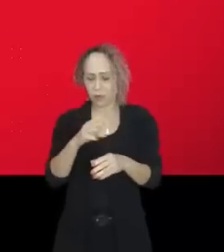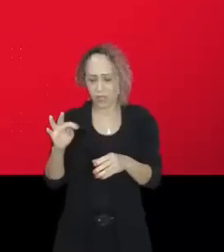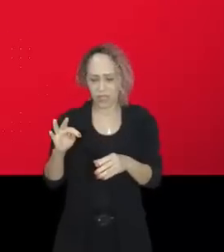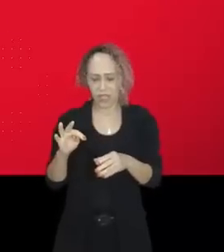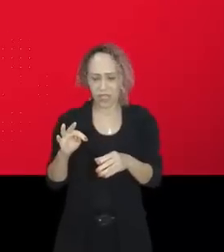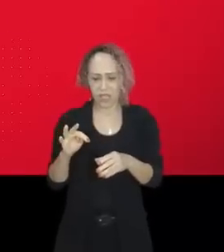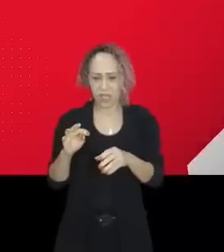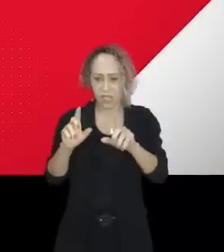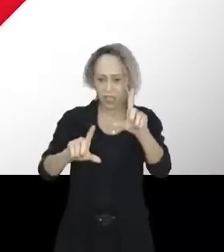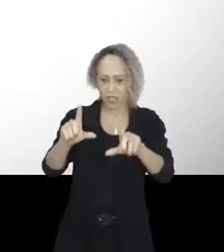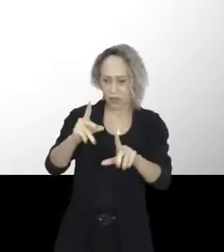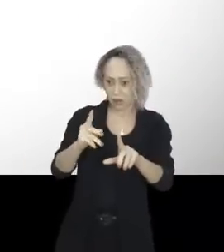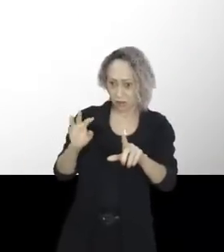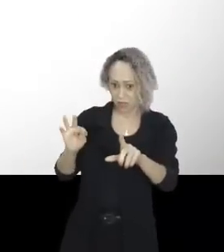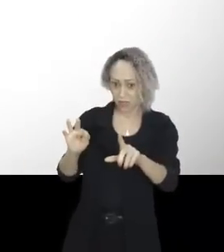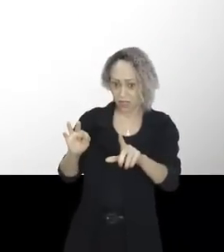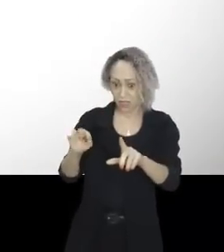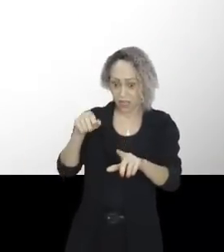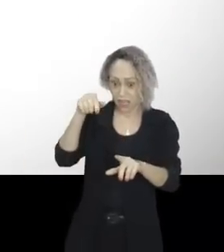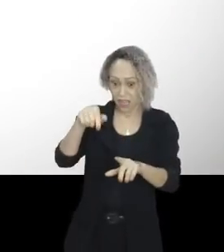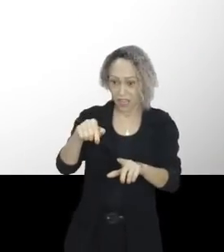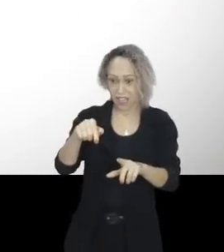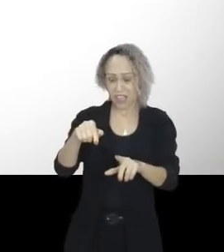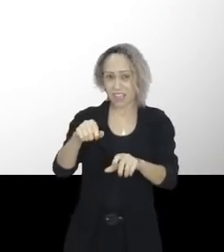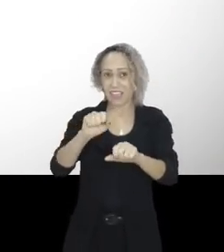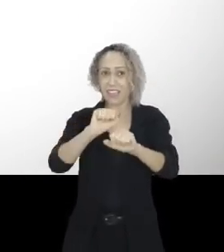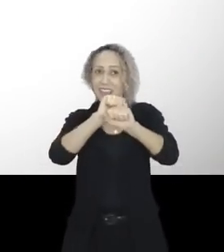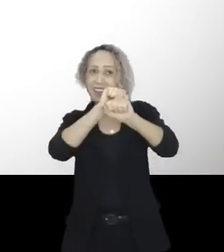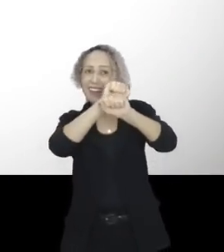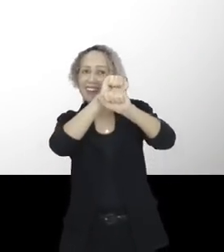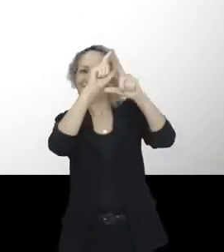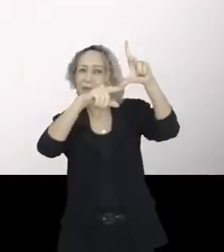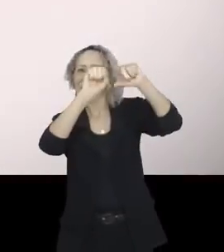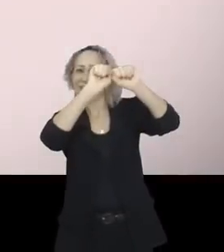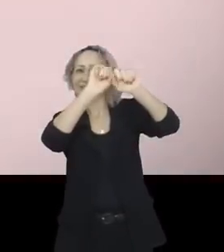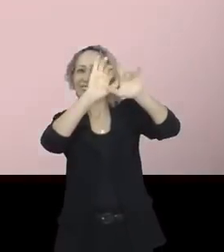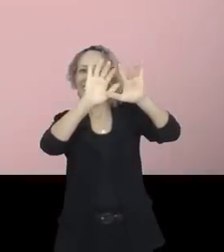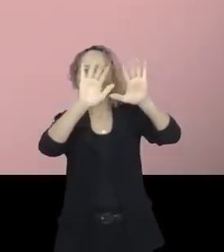TV PT. Aqui brilha uma estrela.